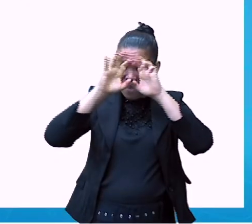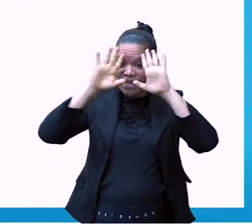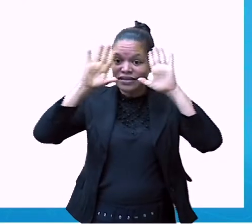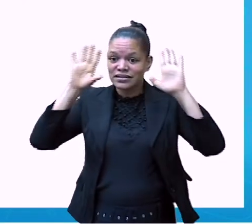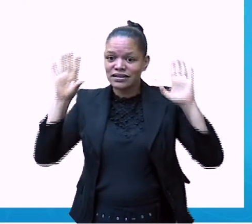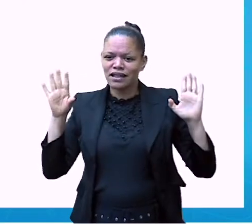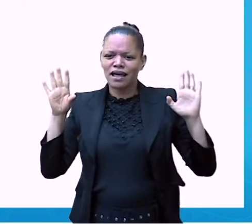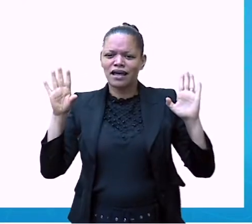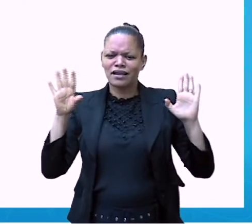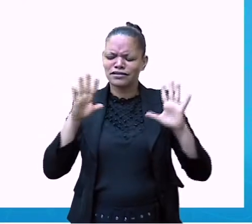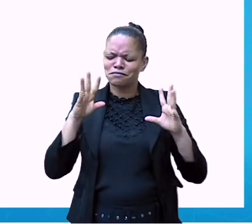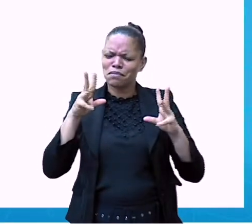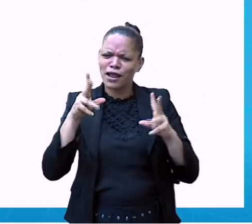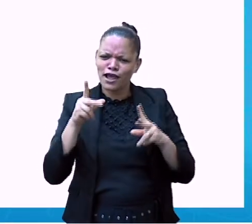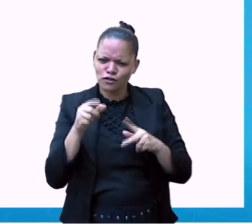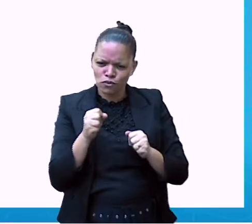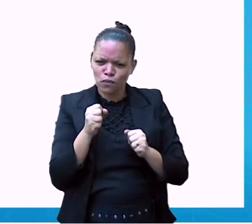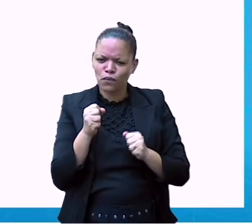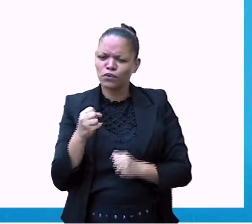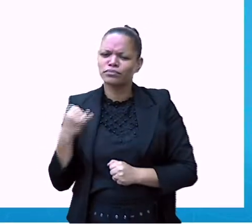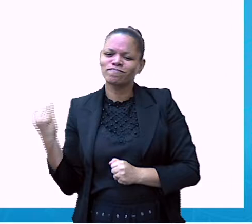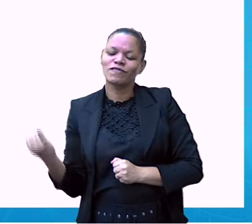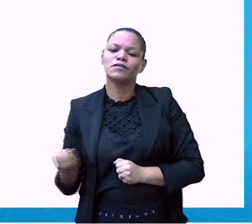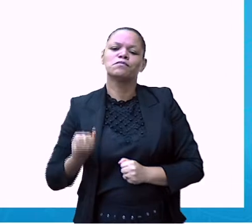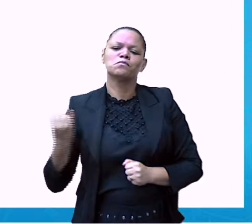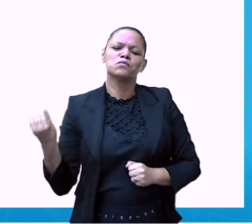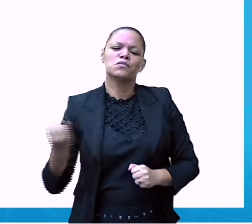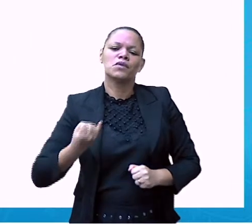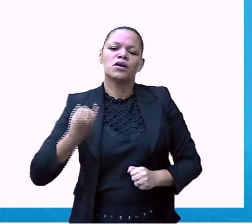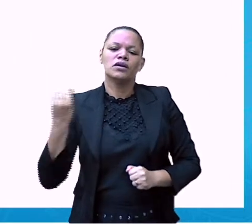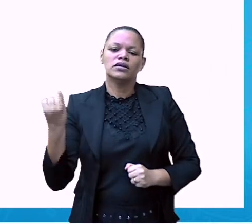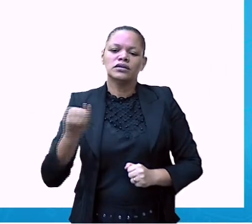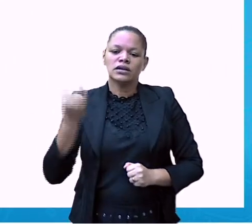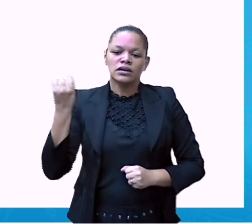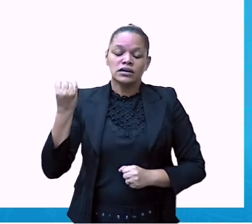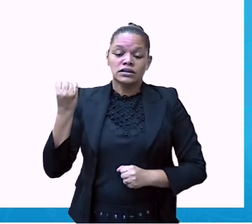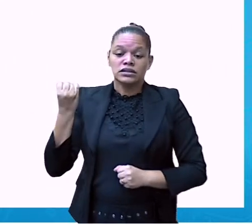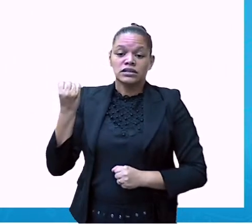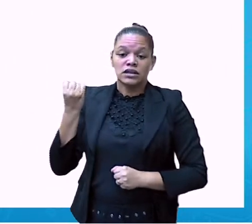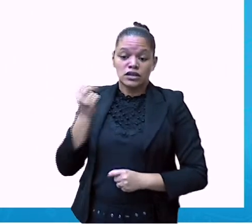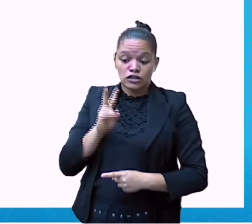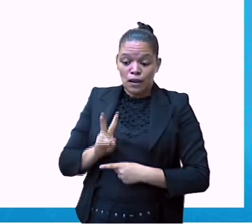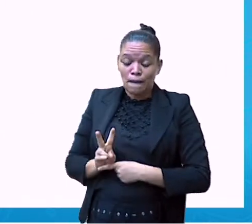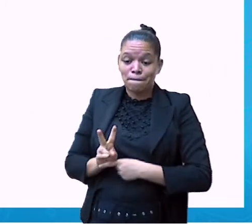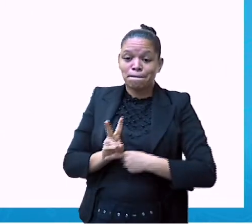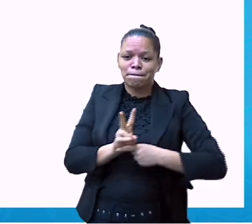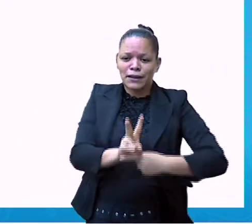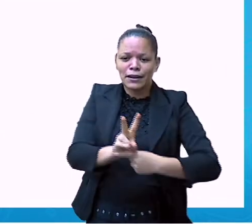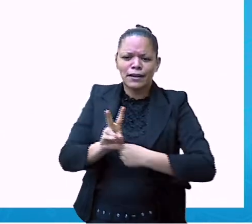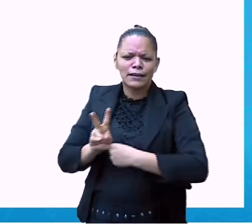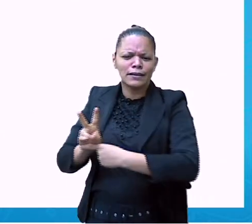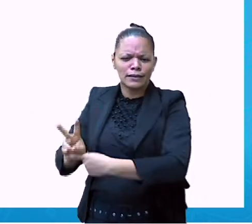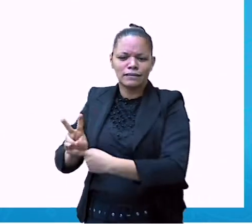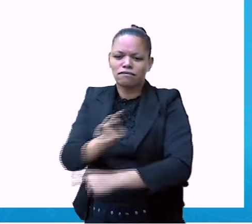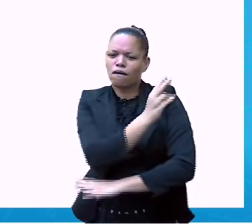A indústria foi vista com a maior poluidora por